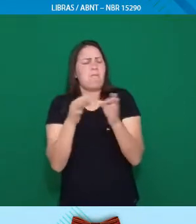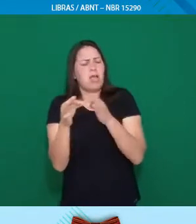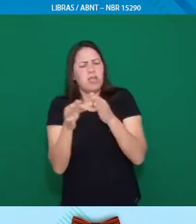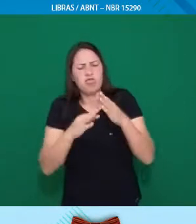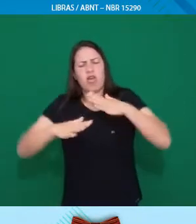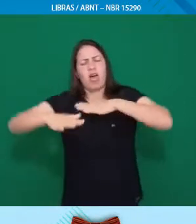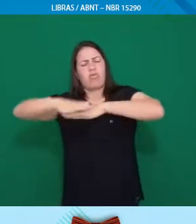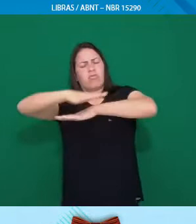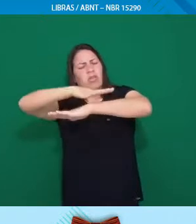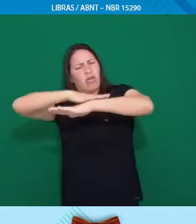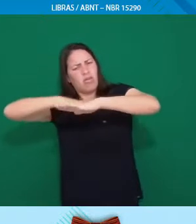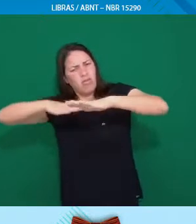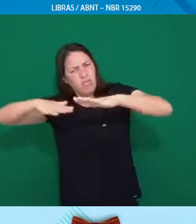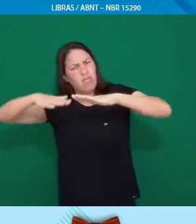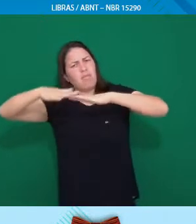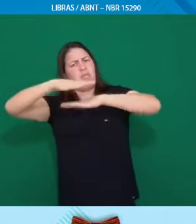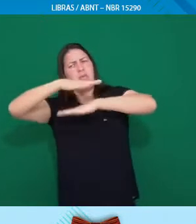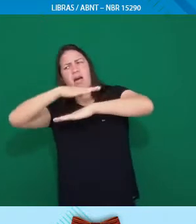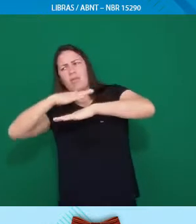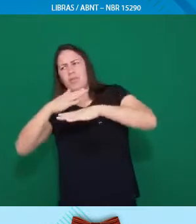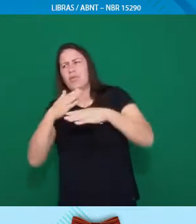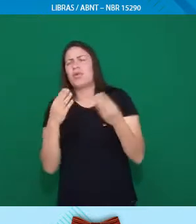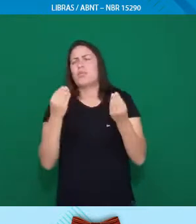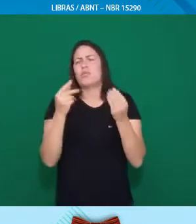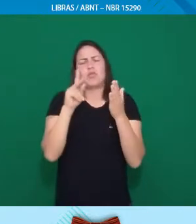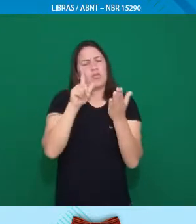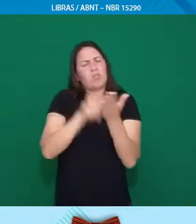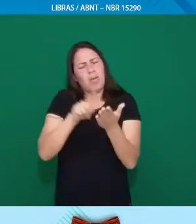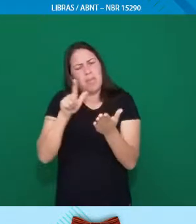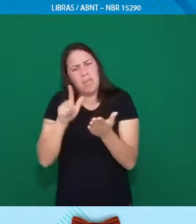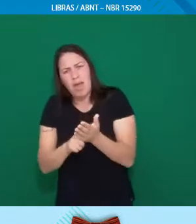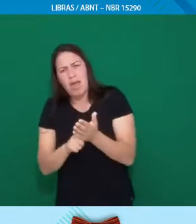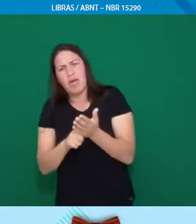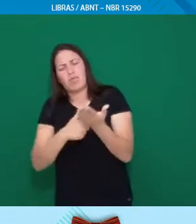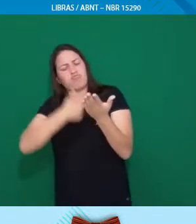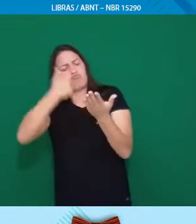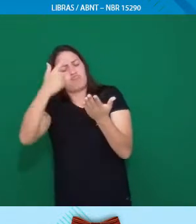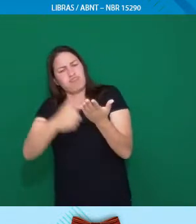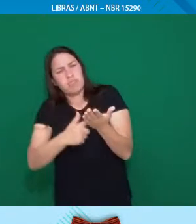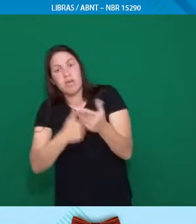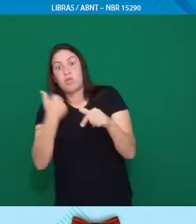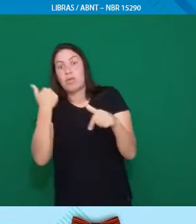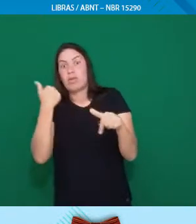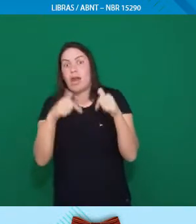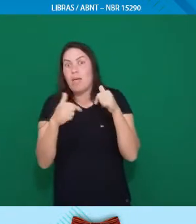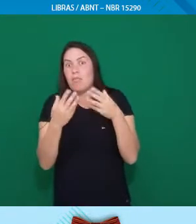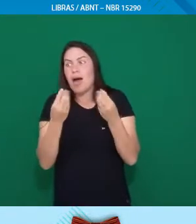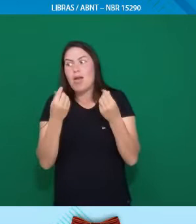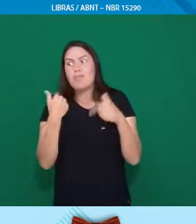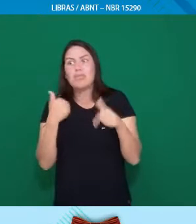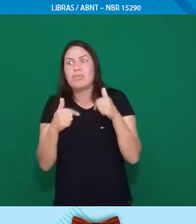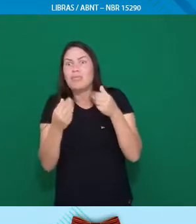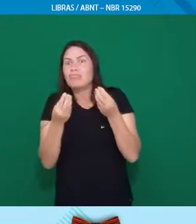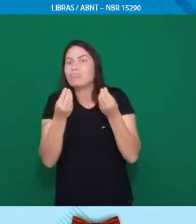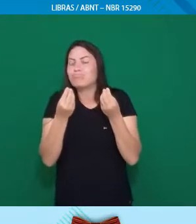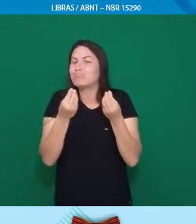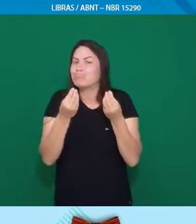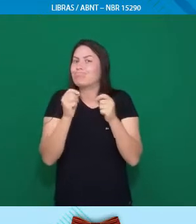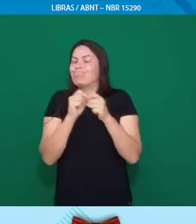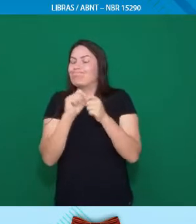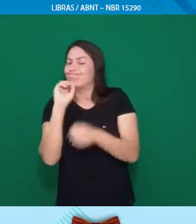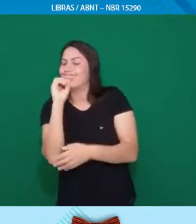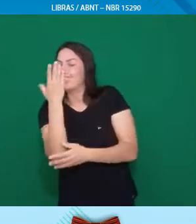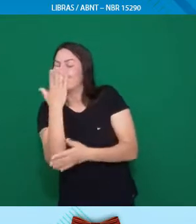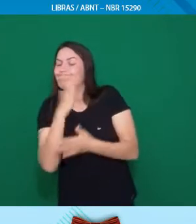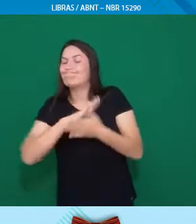elaborados é várias documentários que foram feitos que imaginam o tamanho do trabalho que que eu lhe deu para